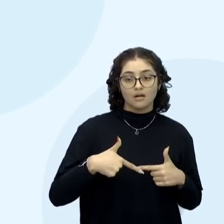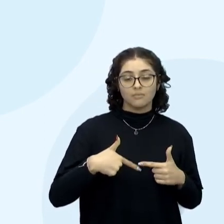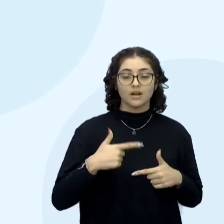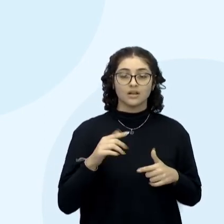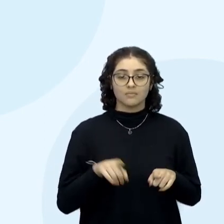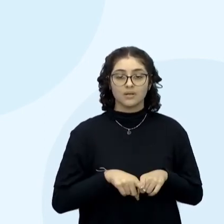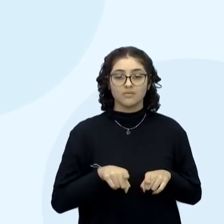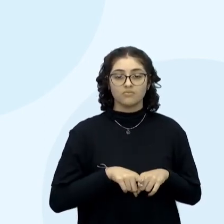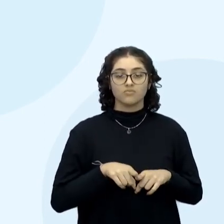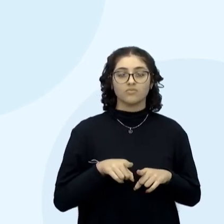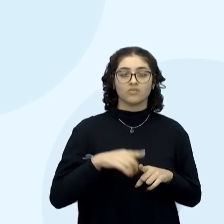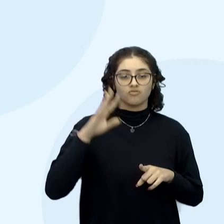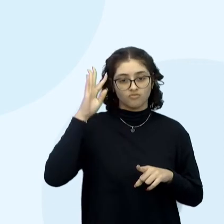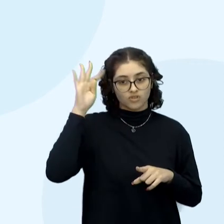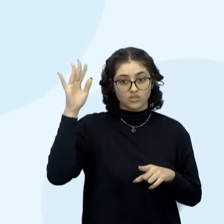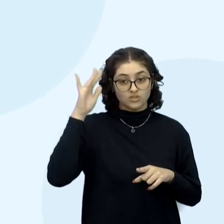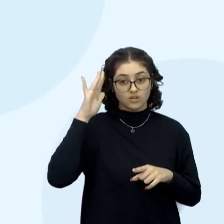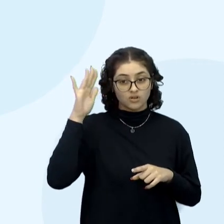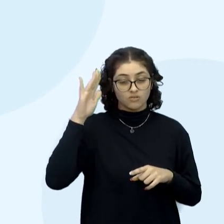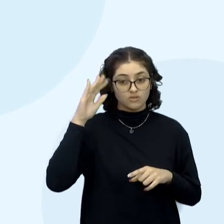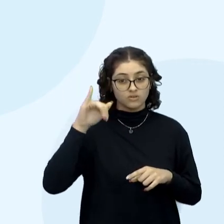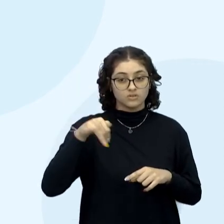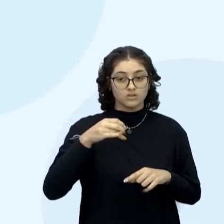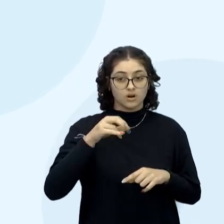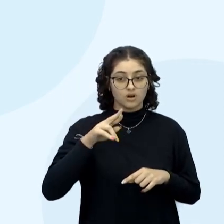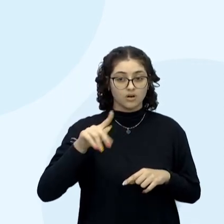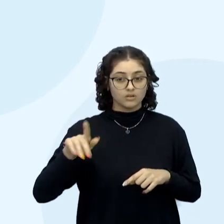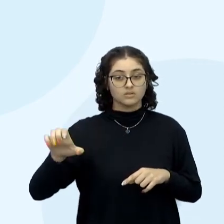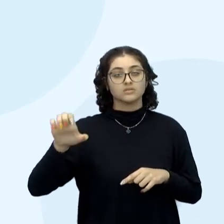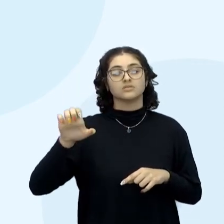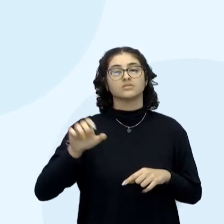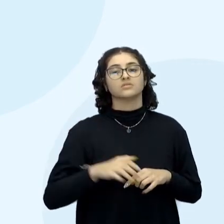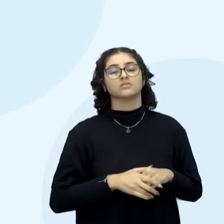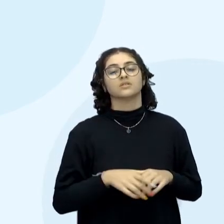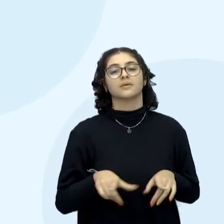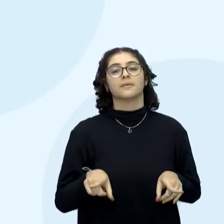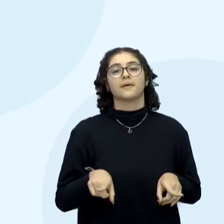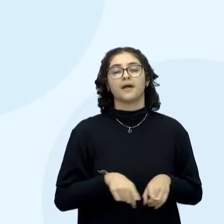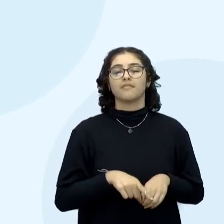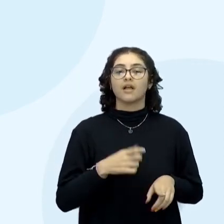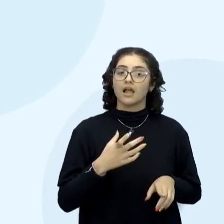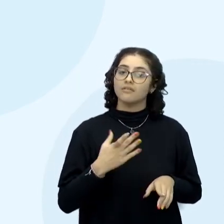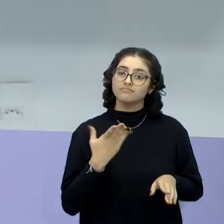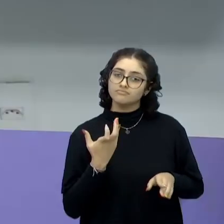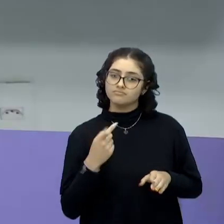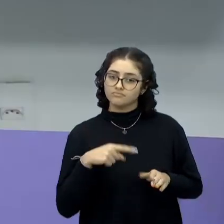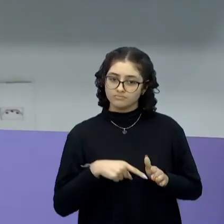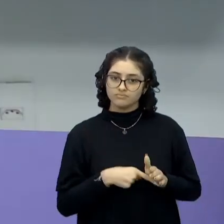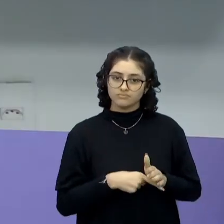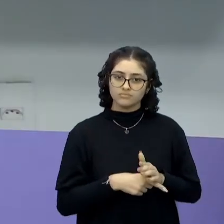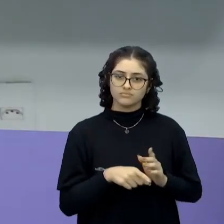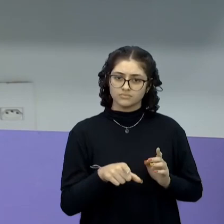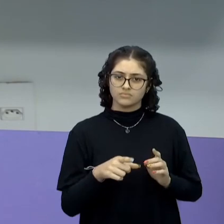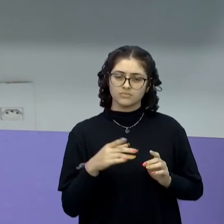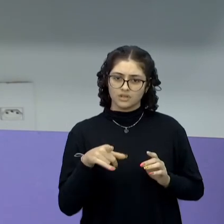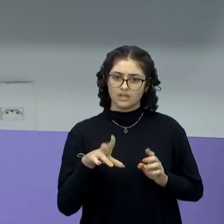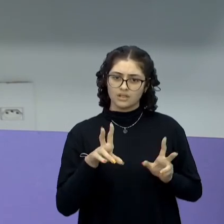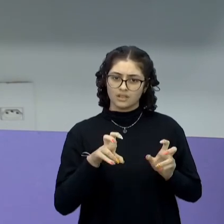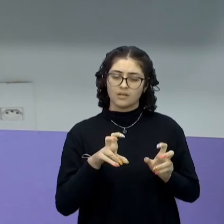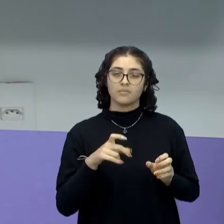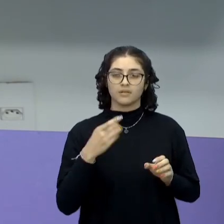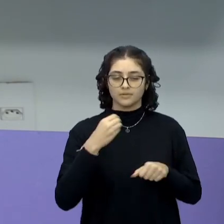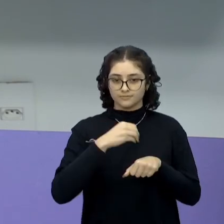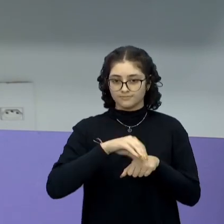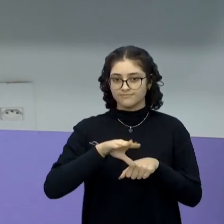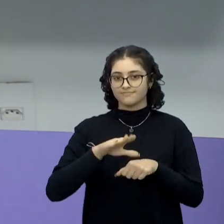filósofo italiano, que é o Giorgio Agamben. Portanto, se alguém se interessou especialmente por esse tema, fica a